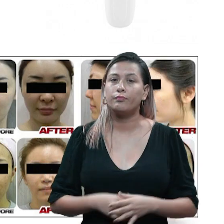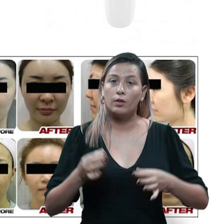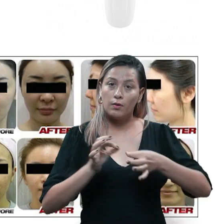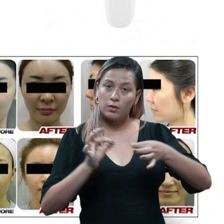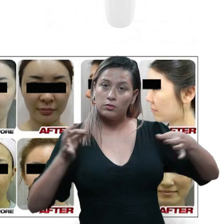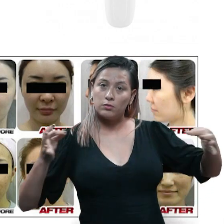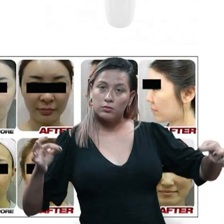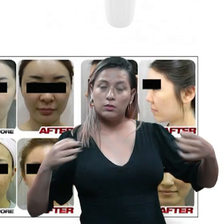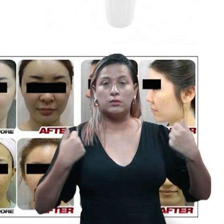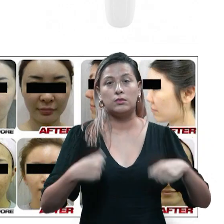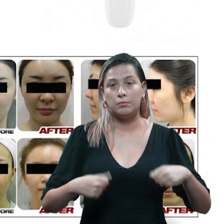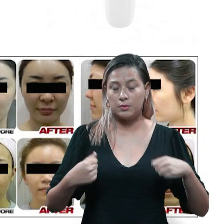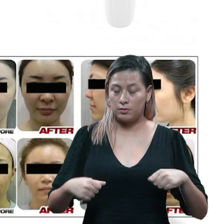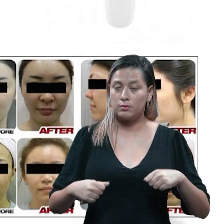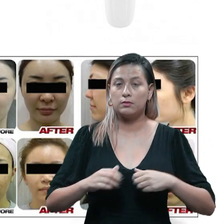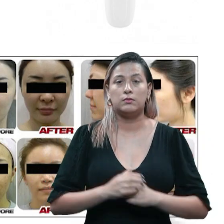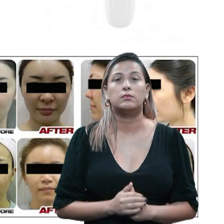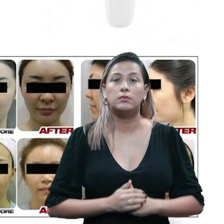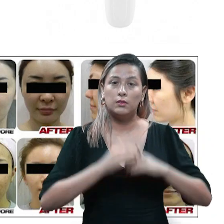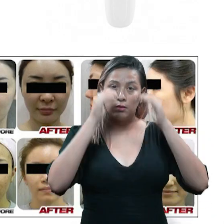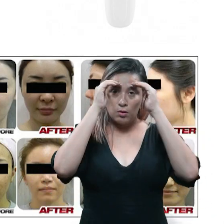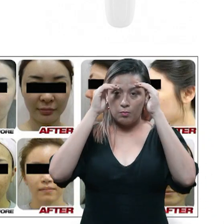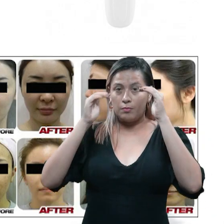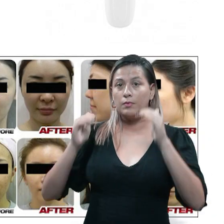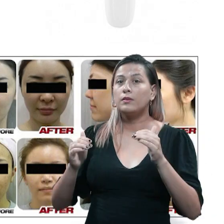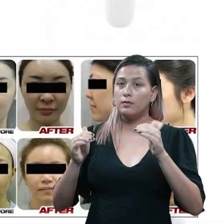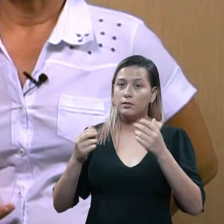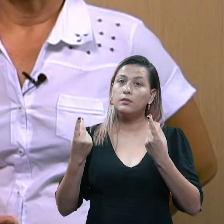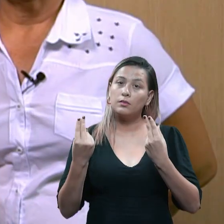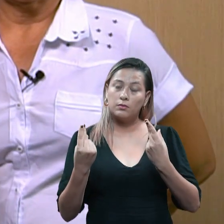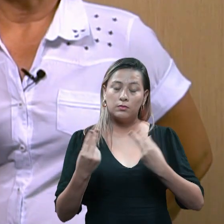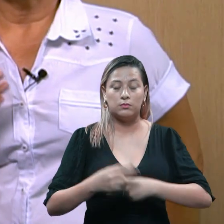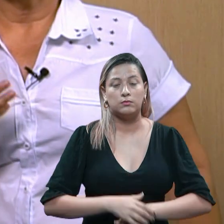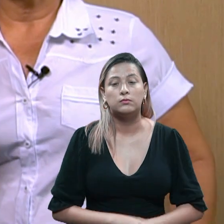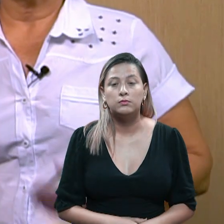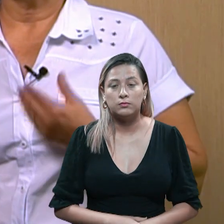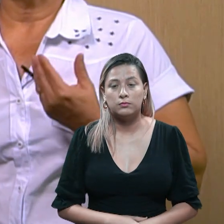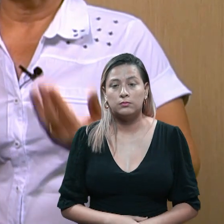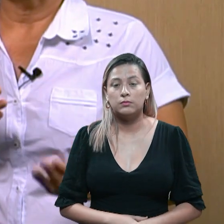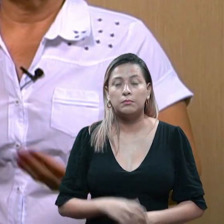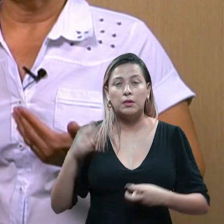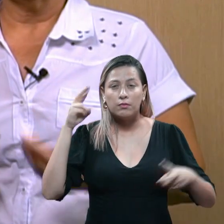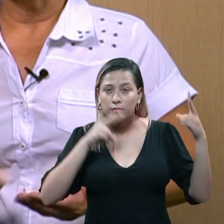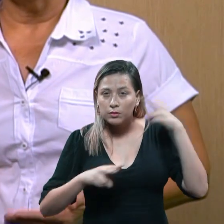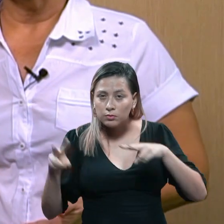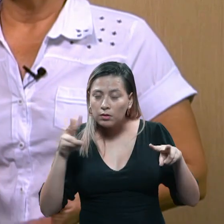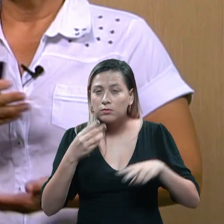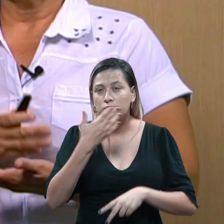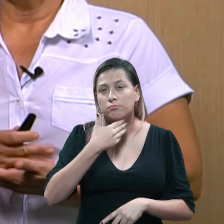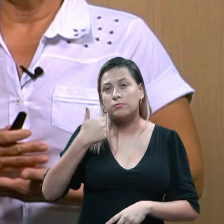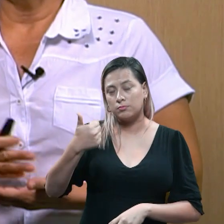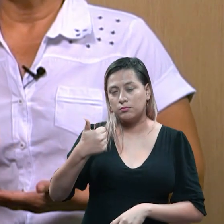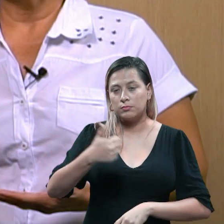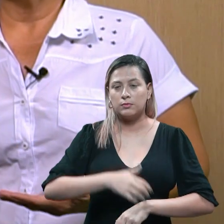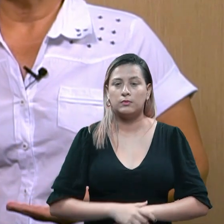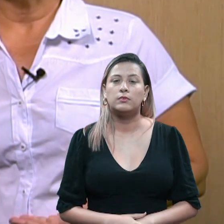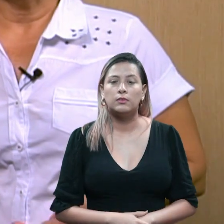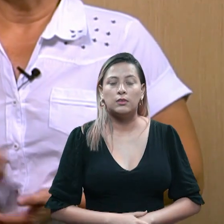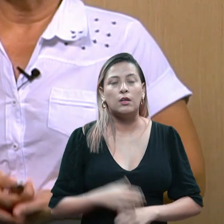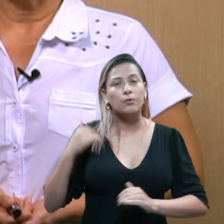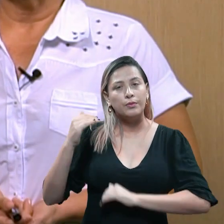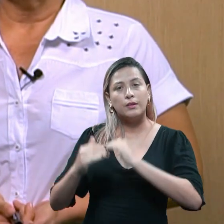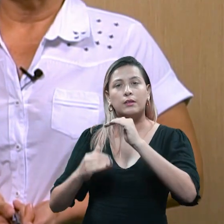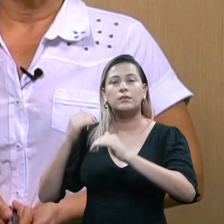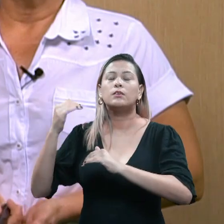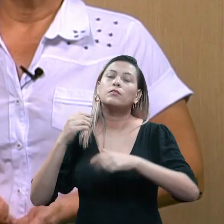obedecida tanto na primeira foto como na última foto que você for tirar, até para poder visualizar melhor o